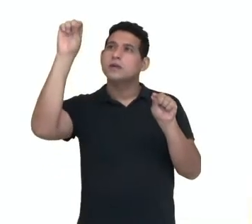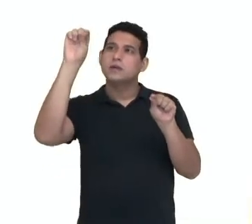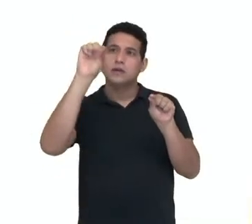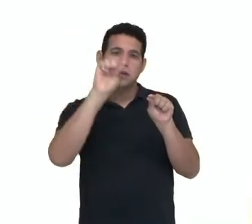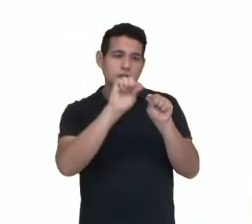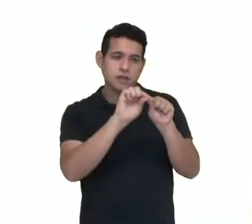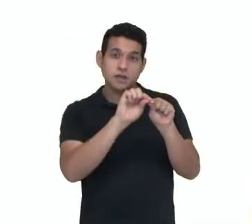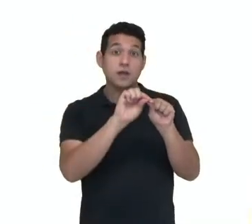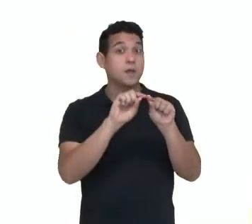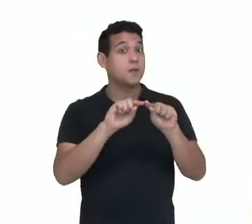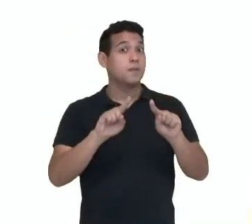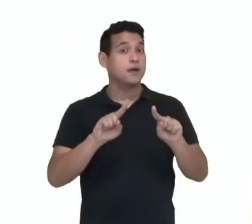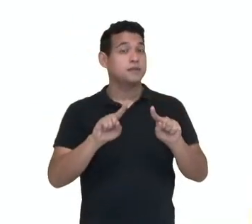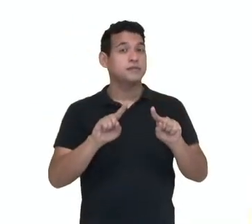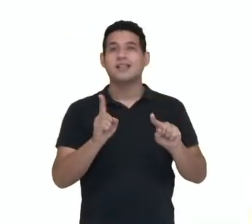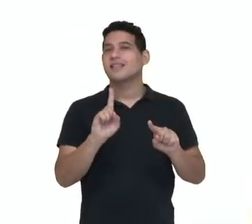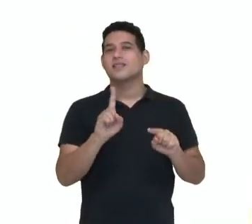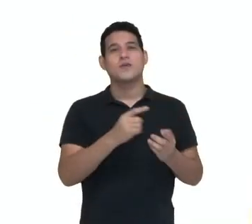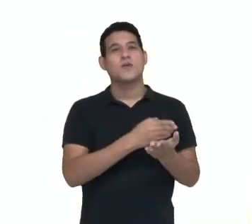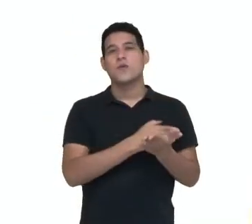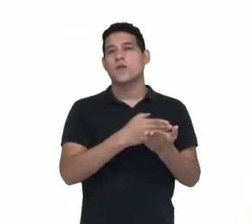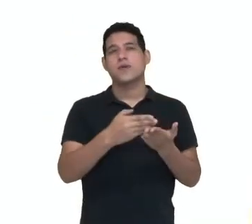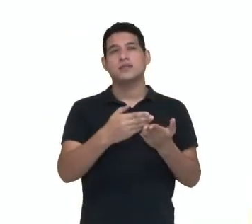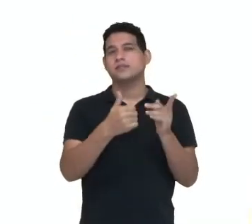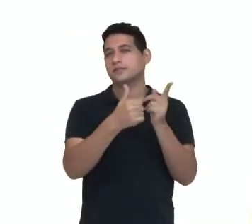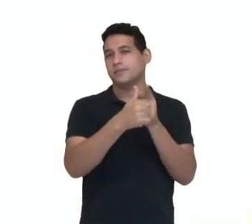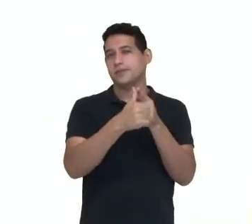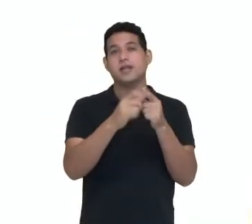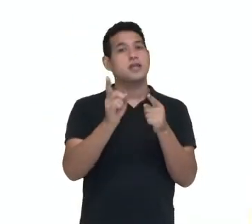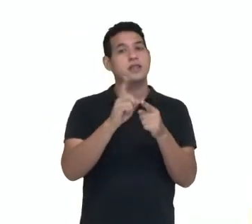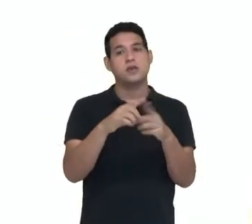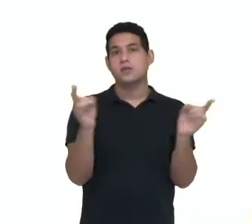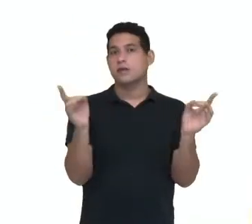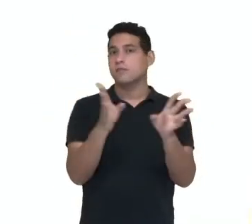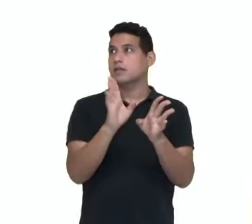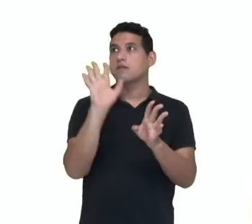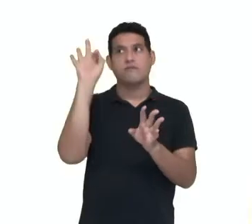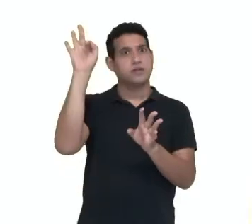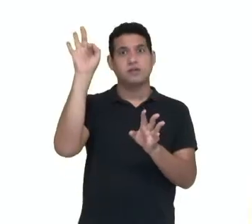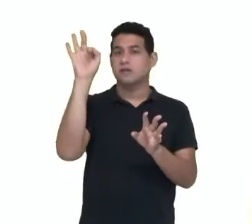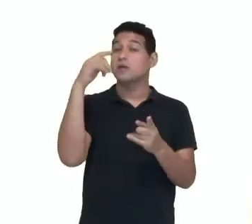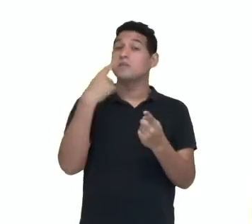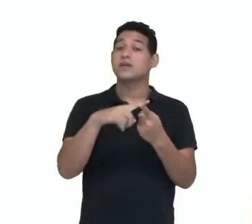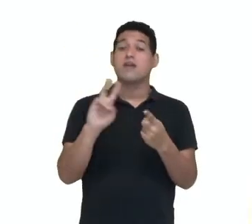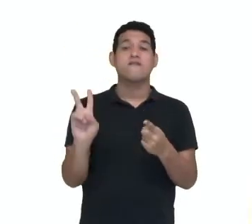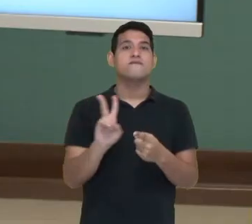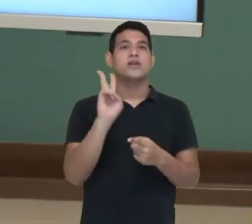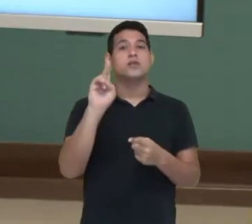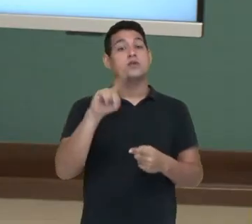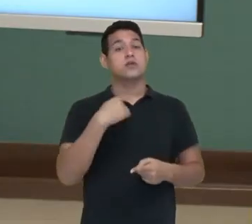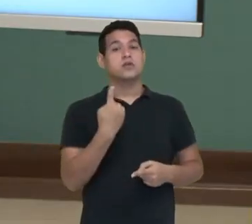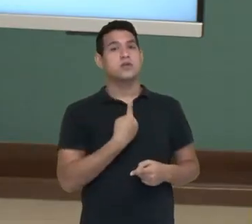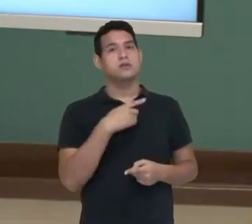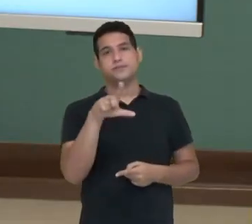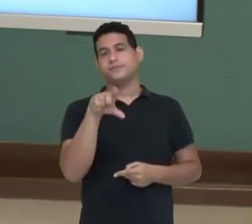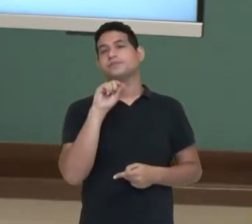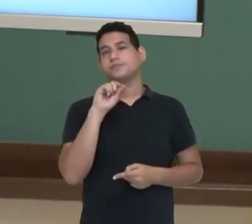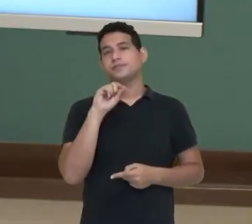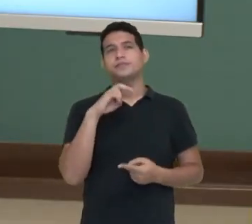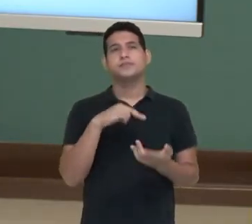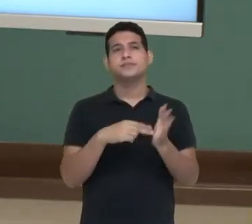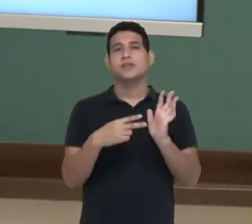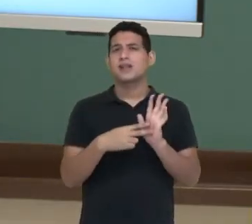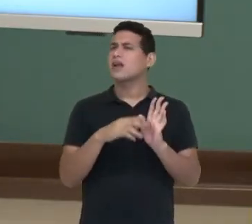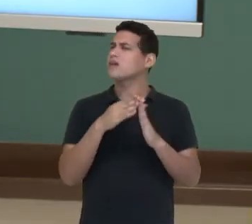bom? Só detalhe, ele não começa no primeiro ponto e não termina no último, porque foram valores que nós atribuímos. Significa